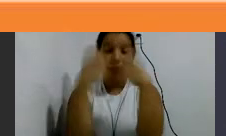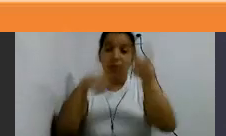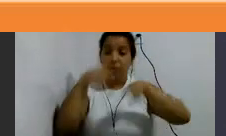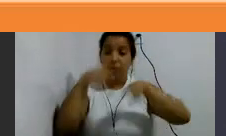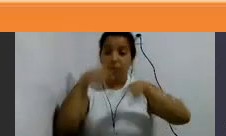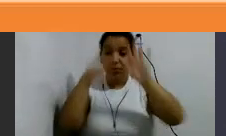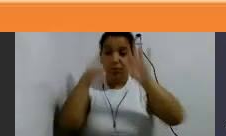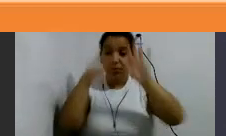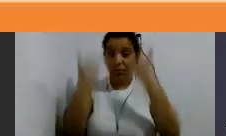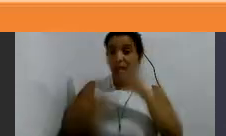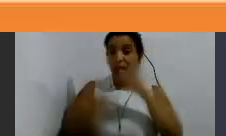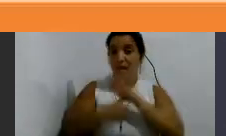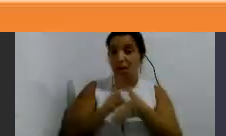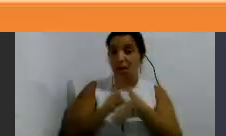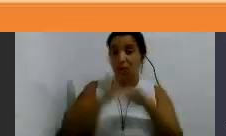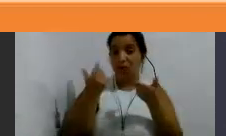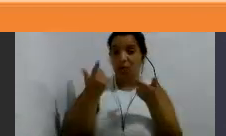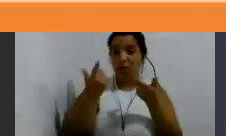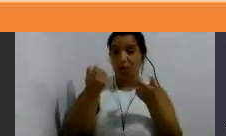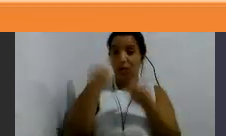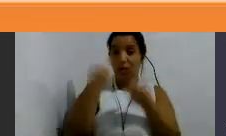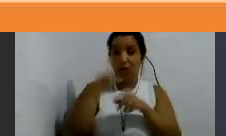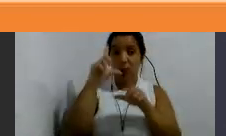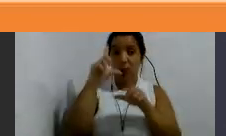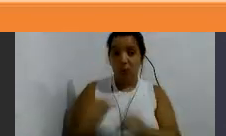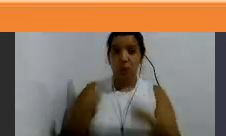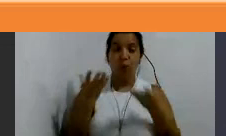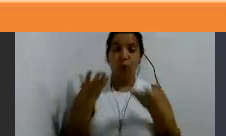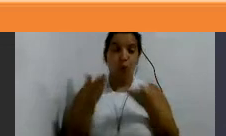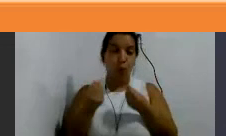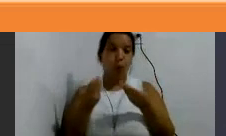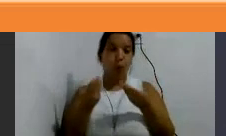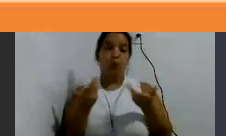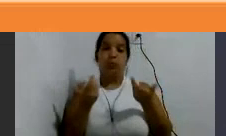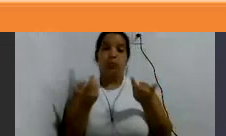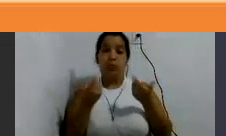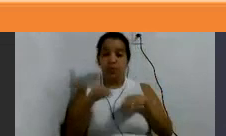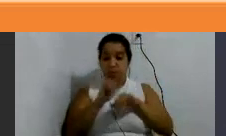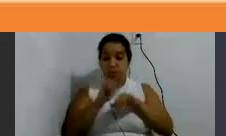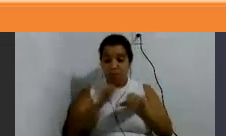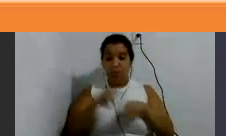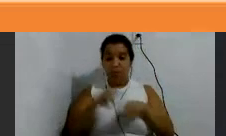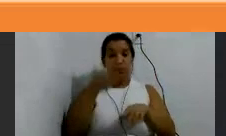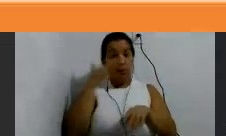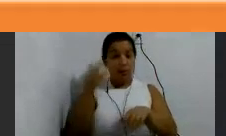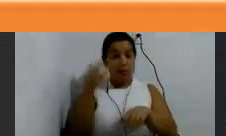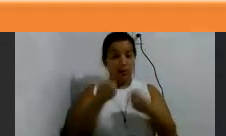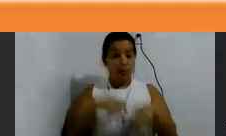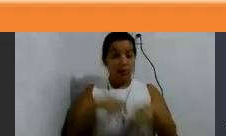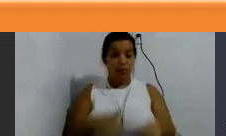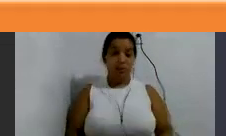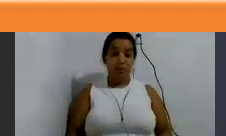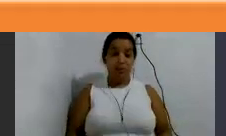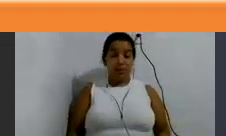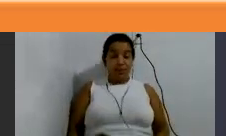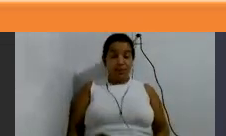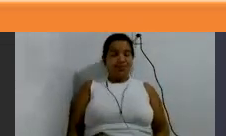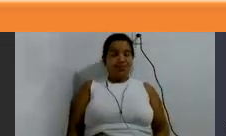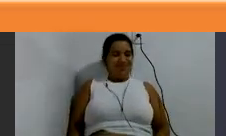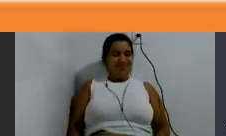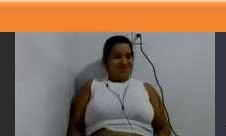Então, se ele teve uma queda significativa ainda dentro do valor de referência, tem que falar, ó, é um sinal de alerta. E aí a gente